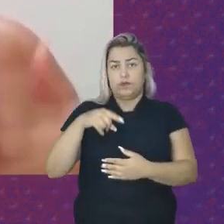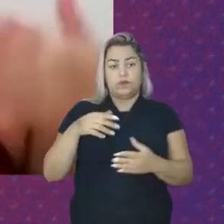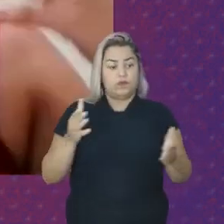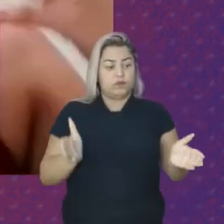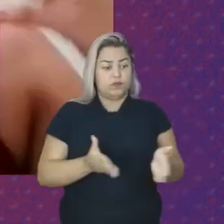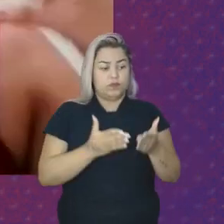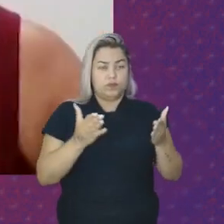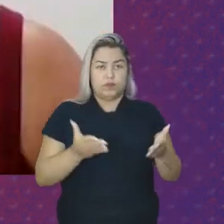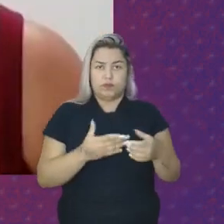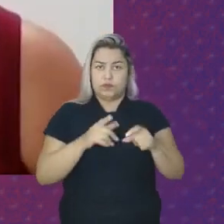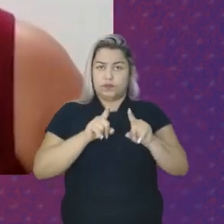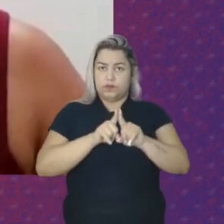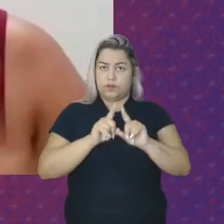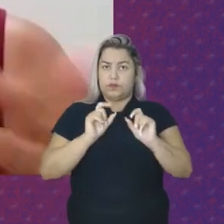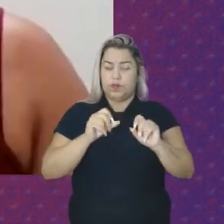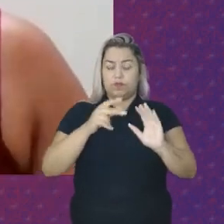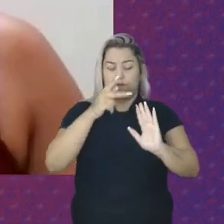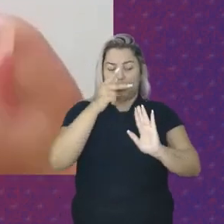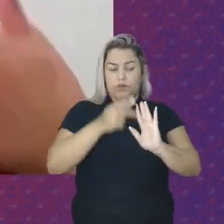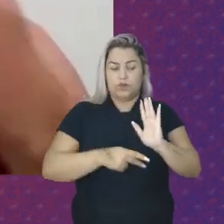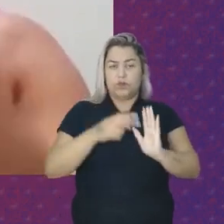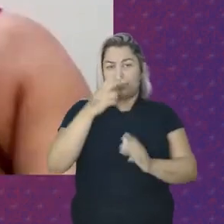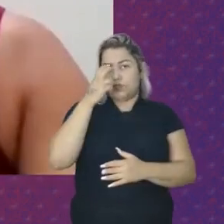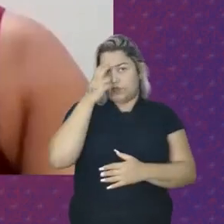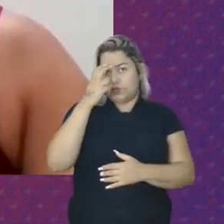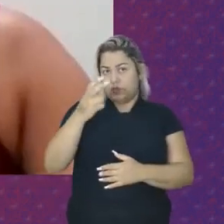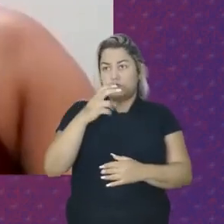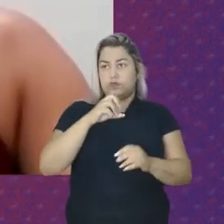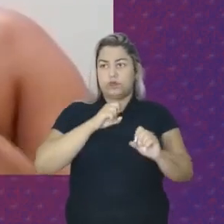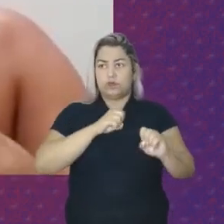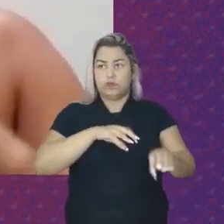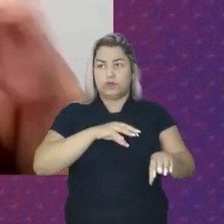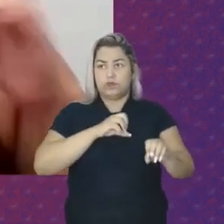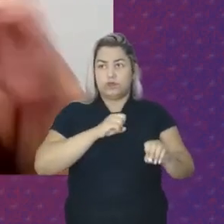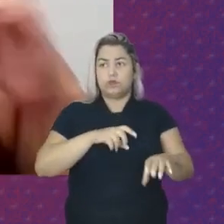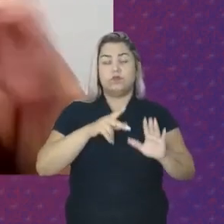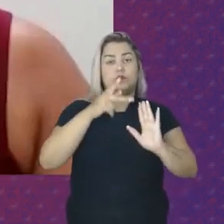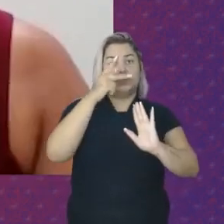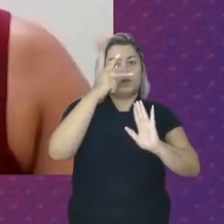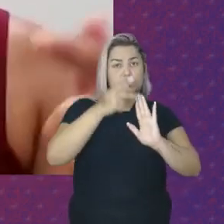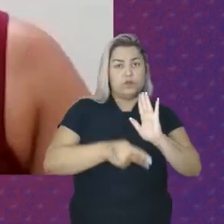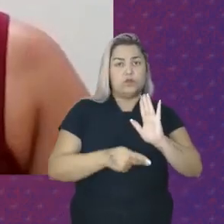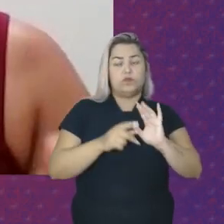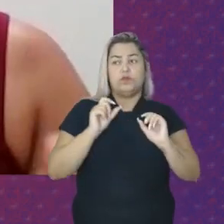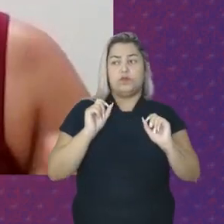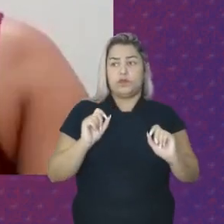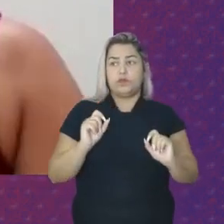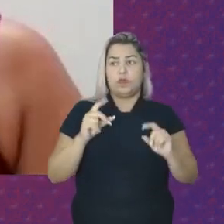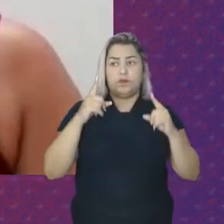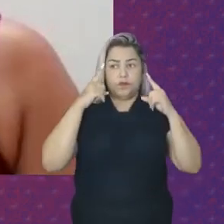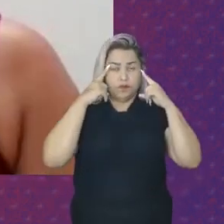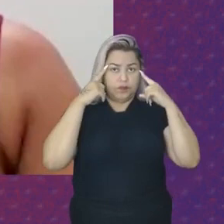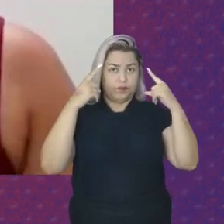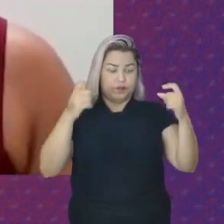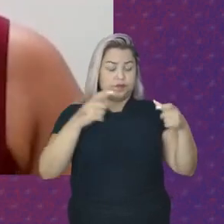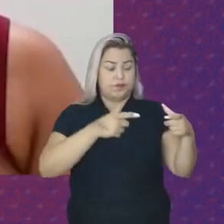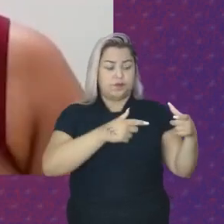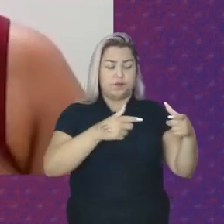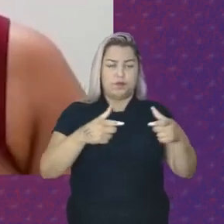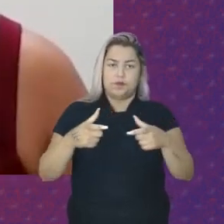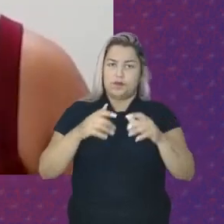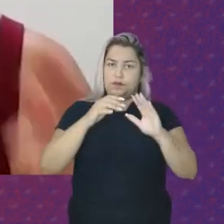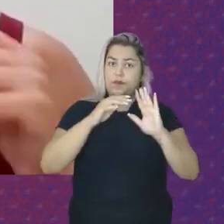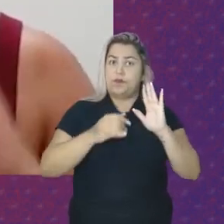e incentivar projetos culturais, projetos de educação, projetos de prevenção à violência nos territórios em que o índice